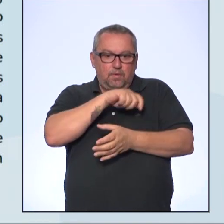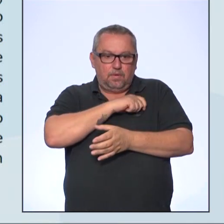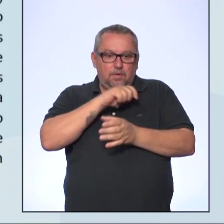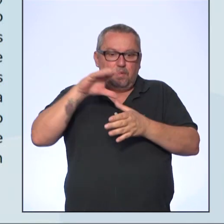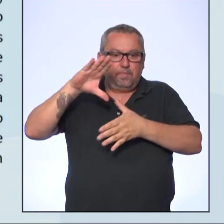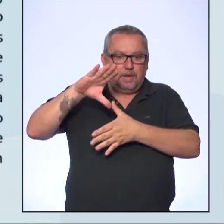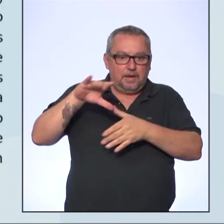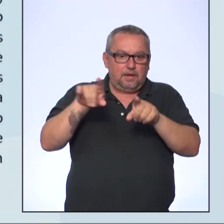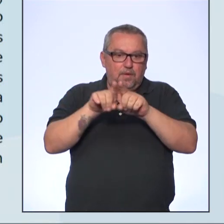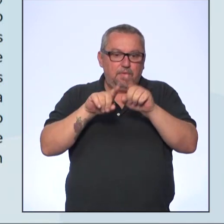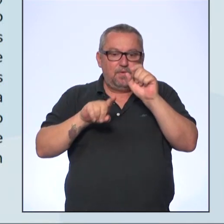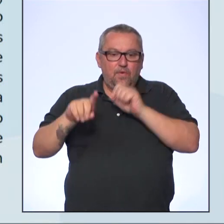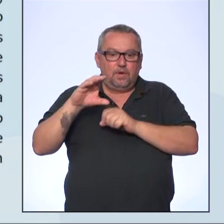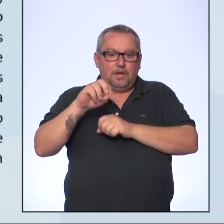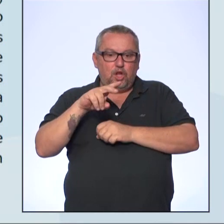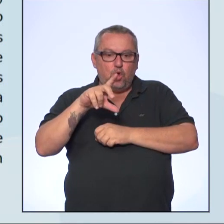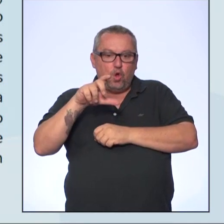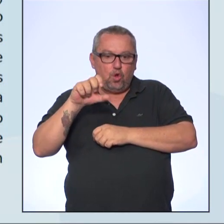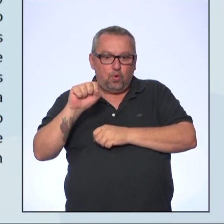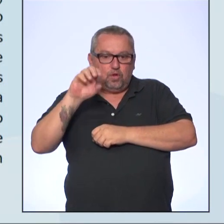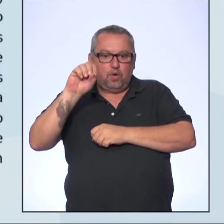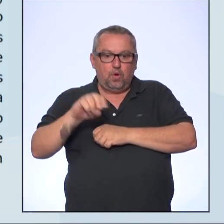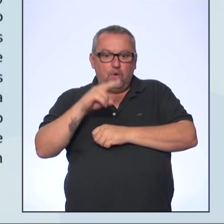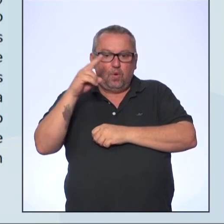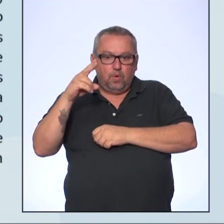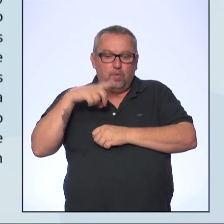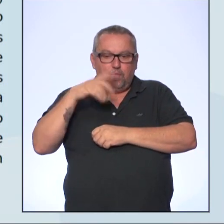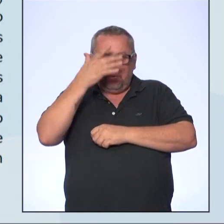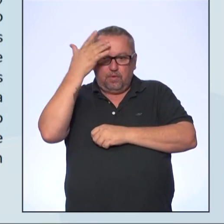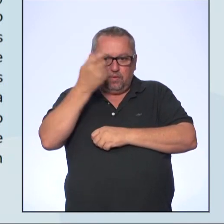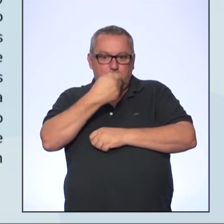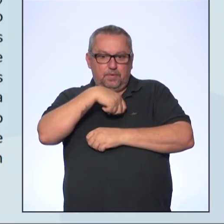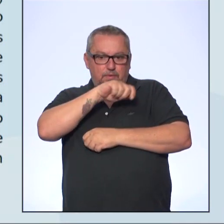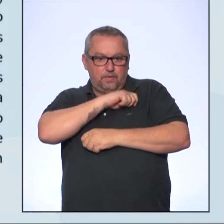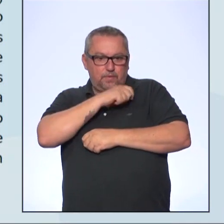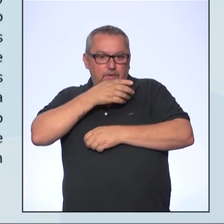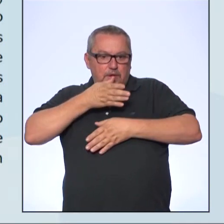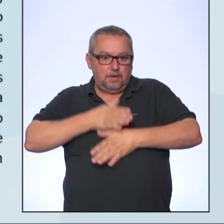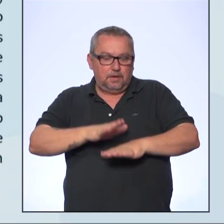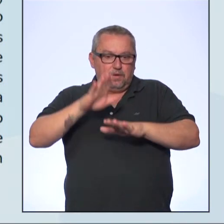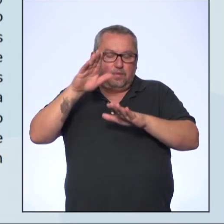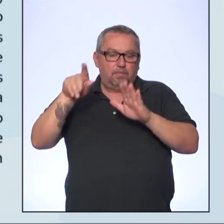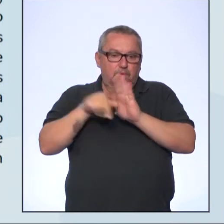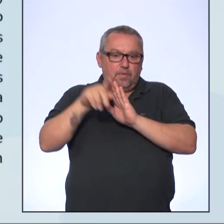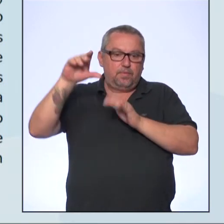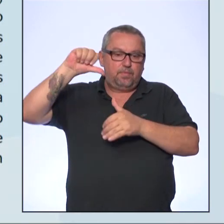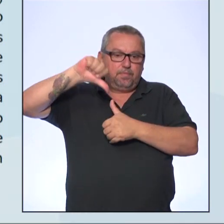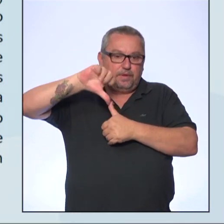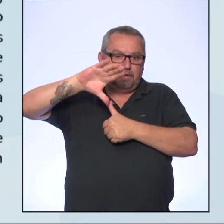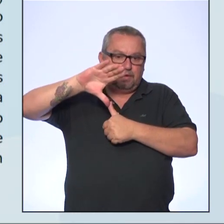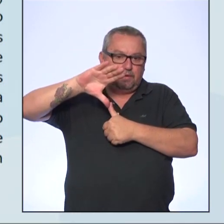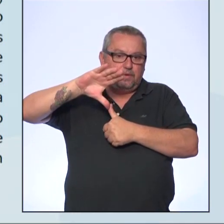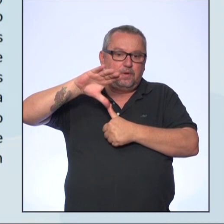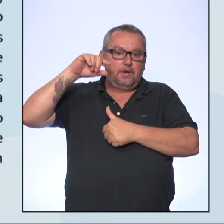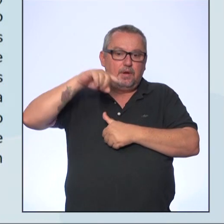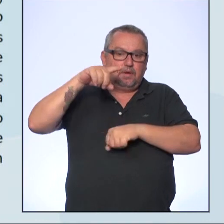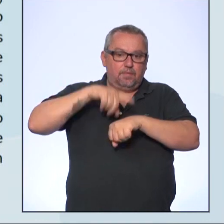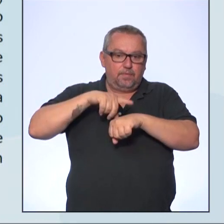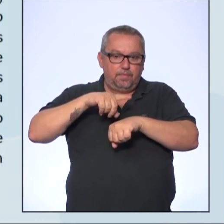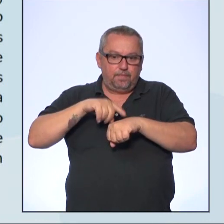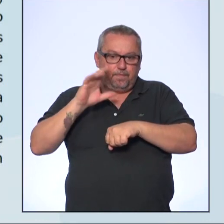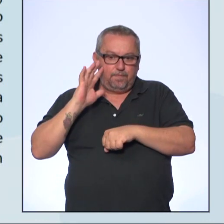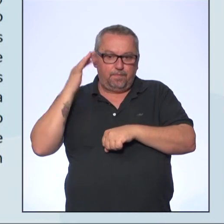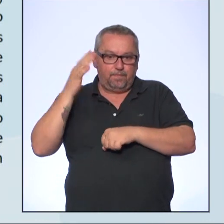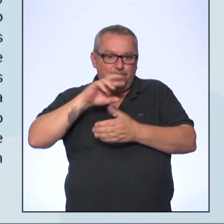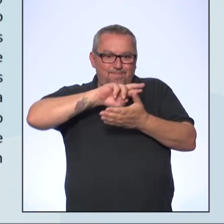América foram liderados pelos crioulos, ou seja, descendentes de espanhóis nascidos no continente americano. Naquele momento, passaram a